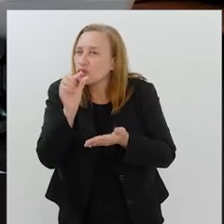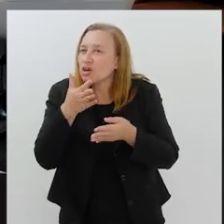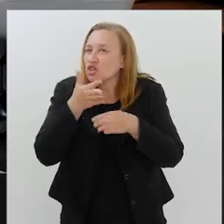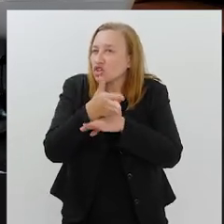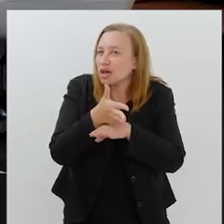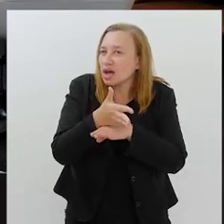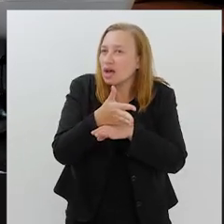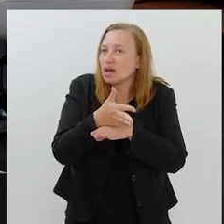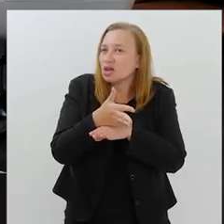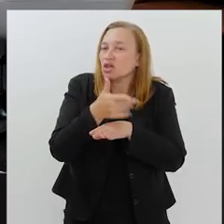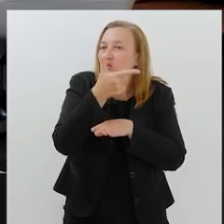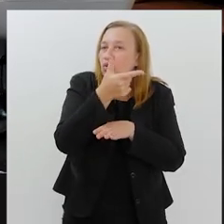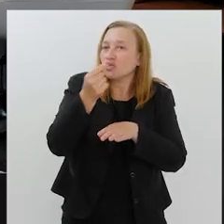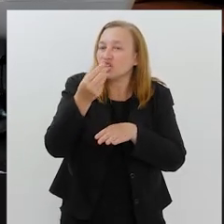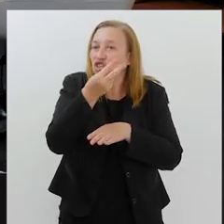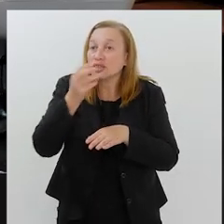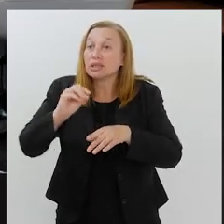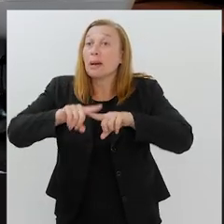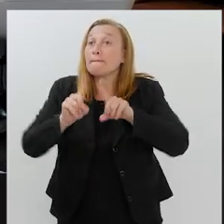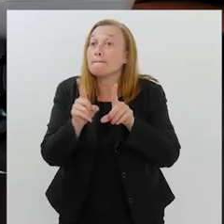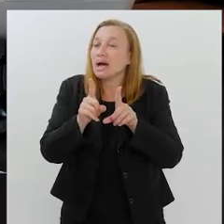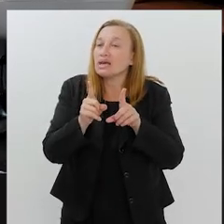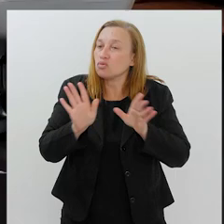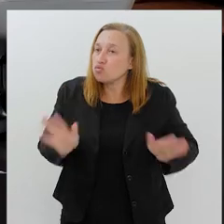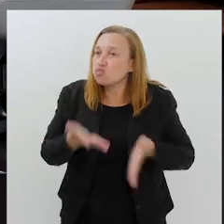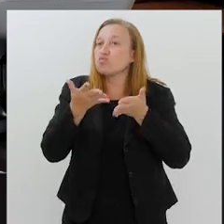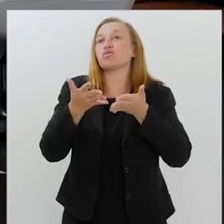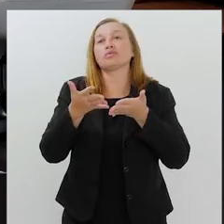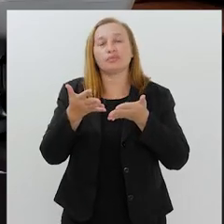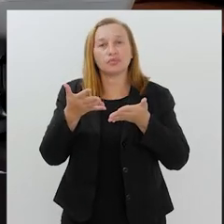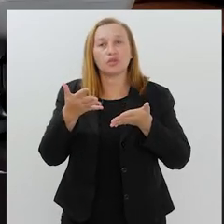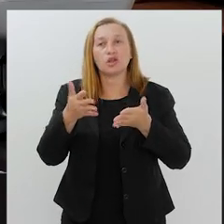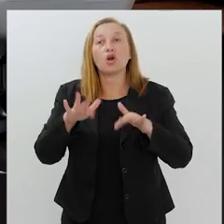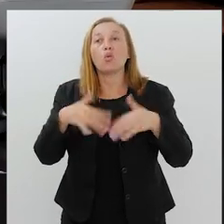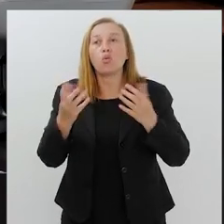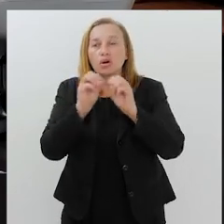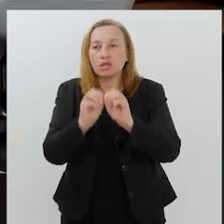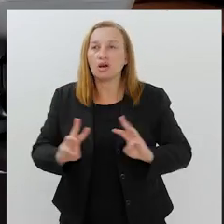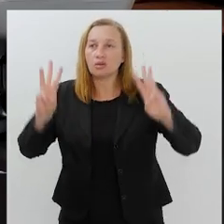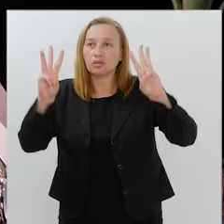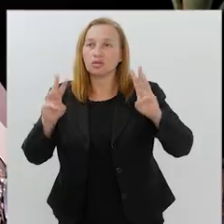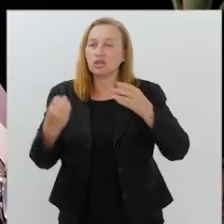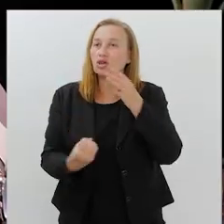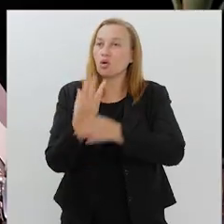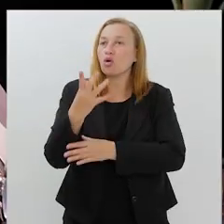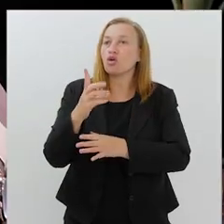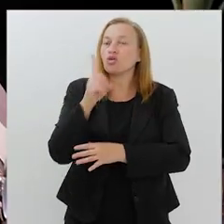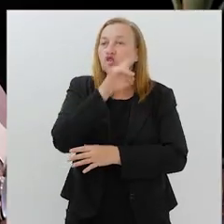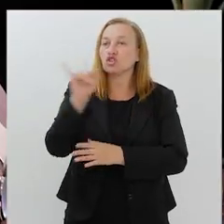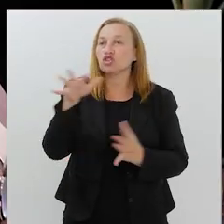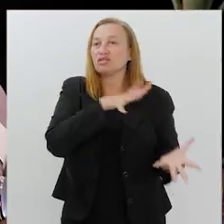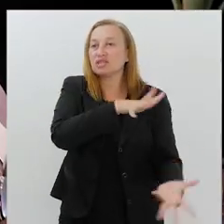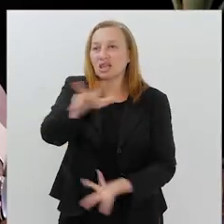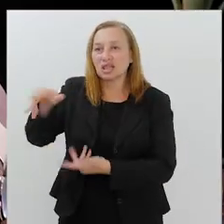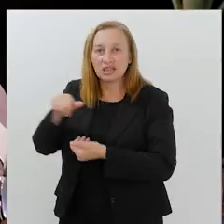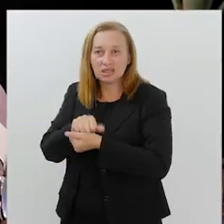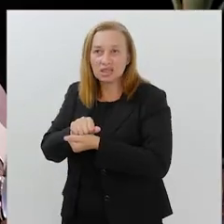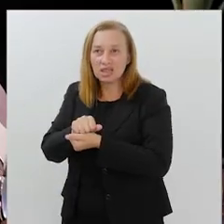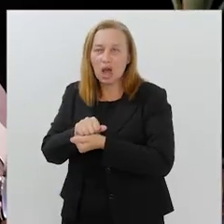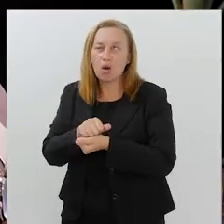pouquinho pra gente chegar no 20 30 mas mas foi um estímulo quando a ONU criou o dia internacional